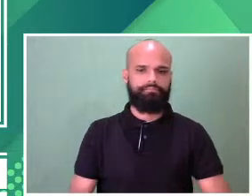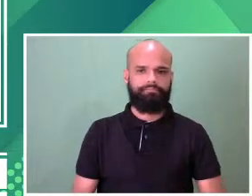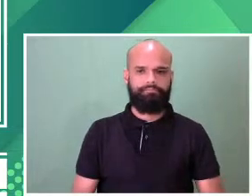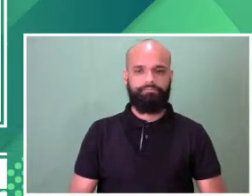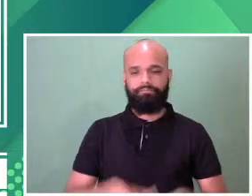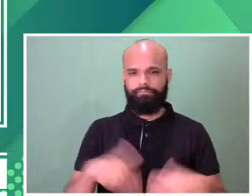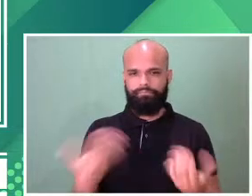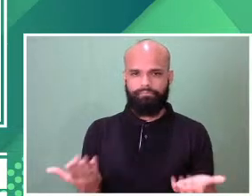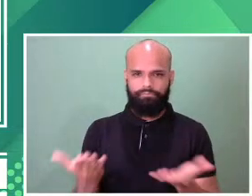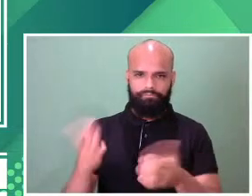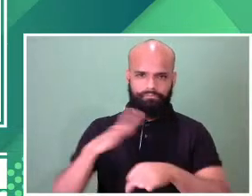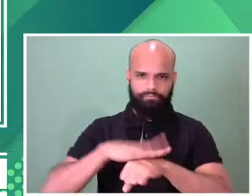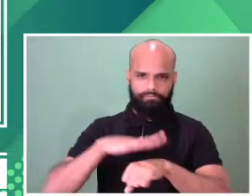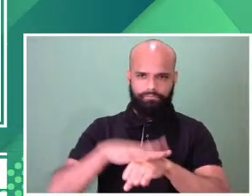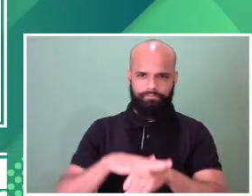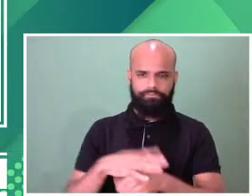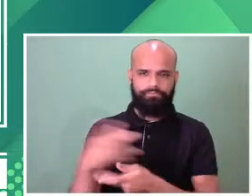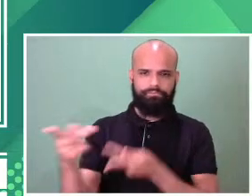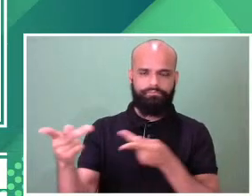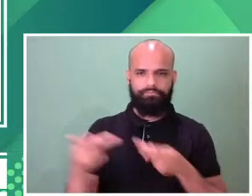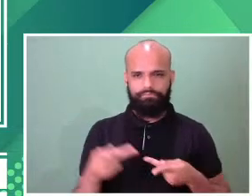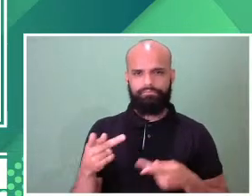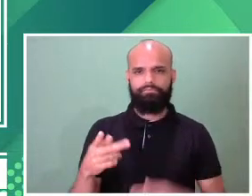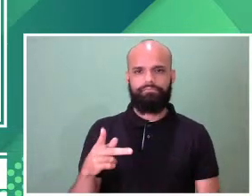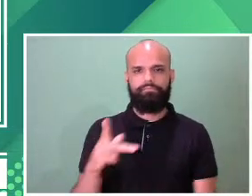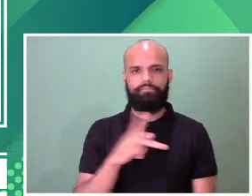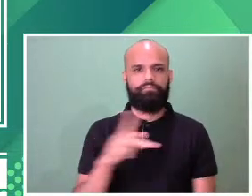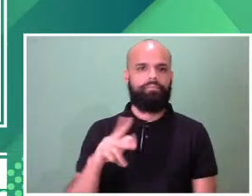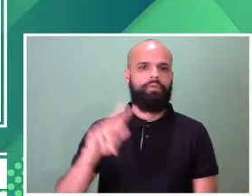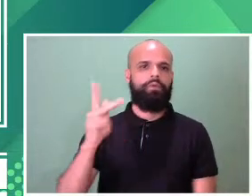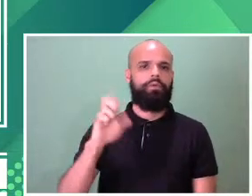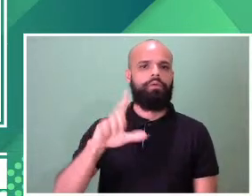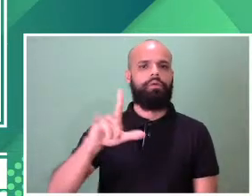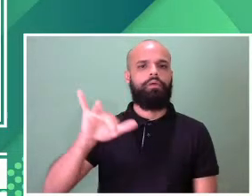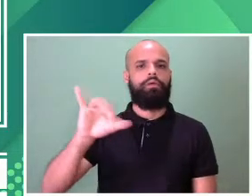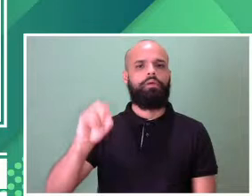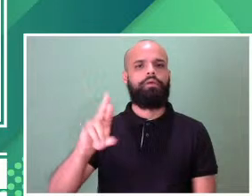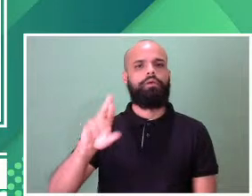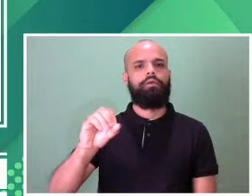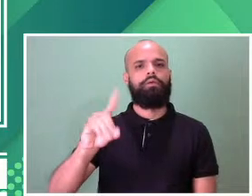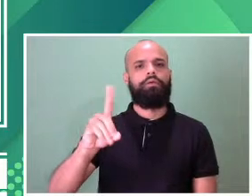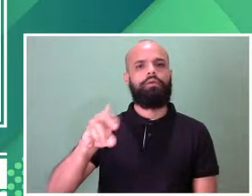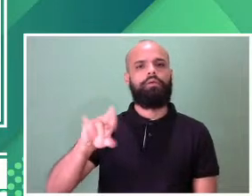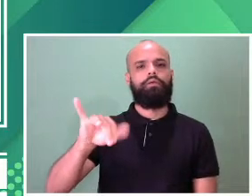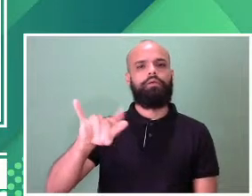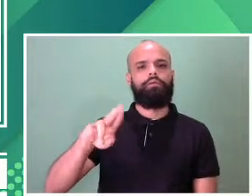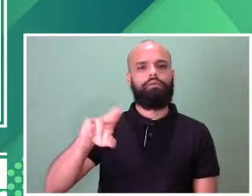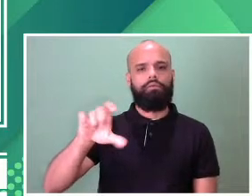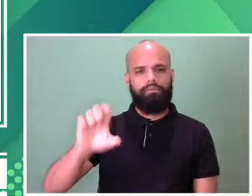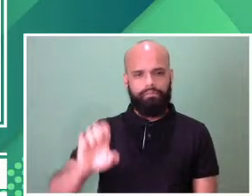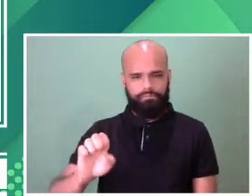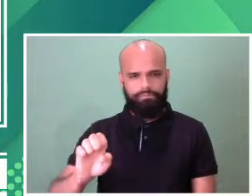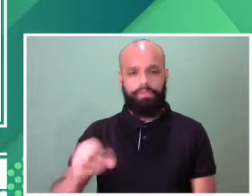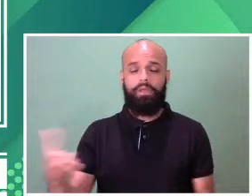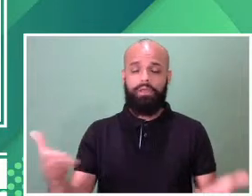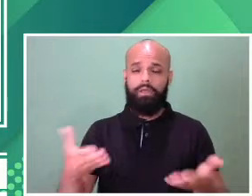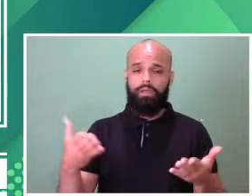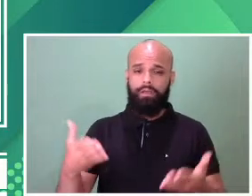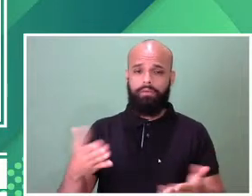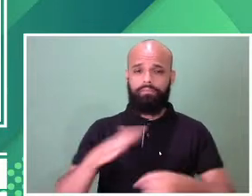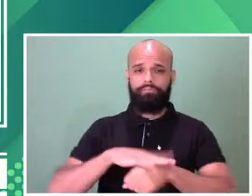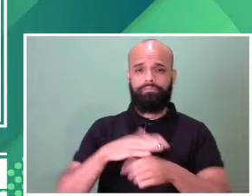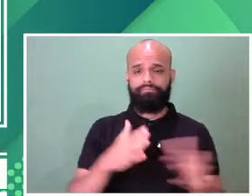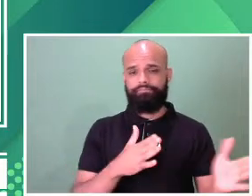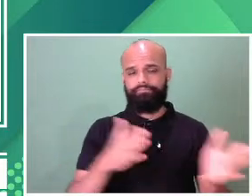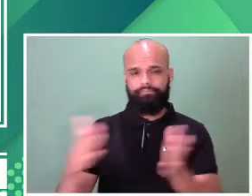Nesse momento, convidamos o professor Hélio Rodrigues da Rocha para seu pronunciamento. Neste momento, ele se